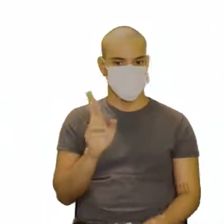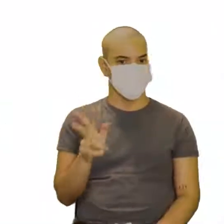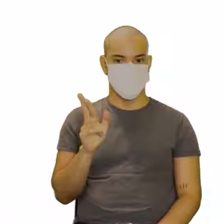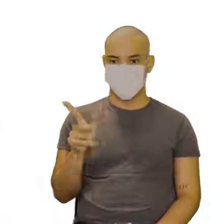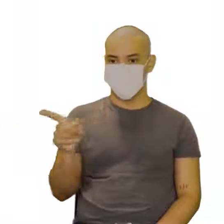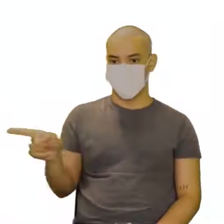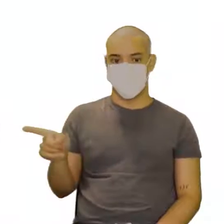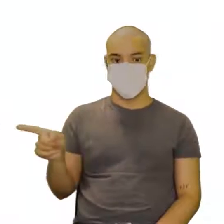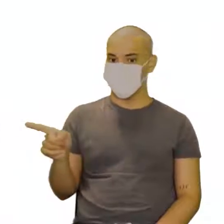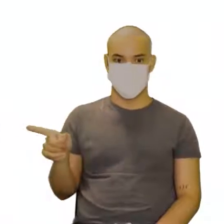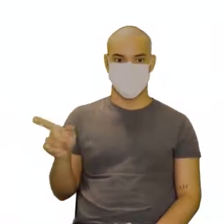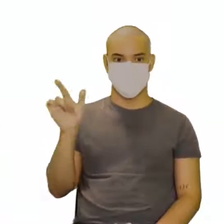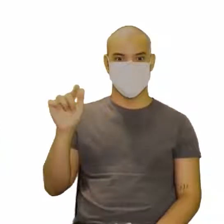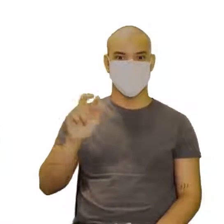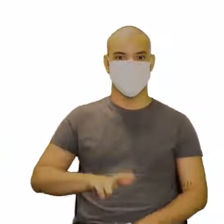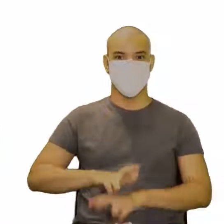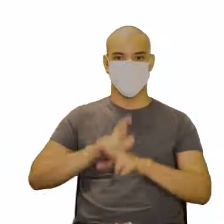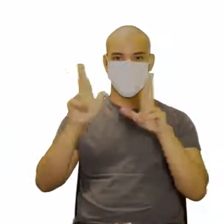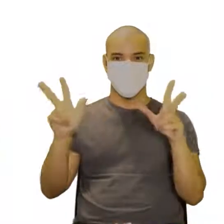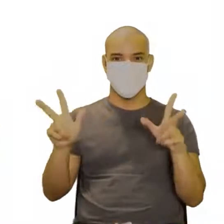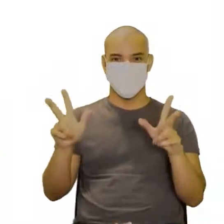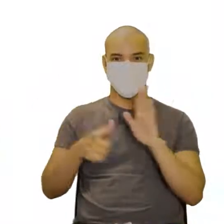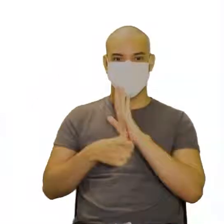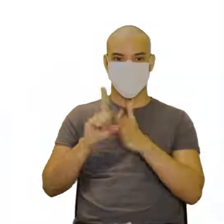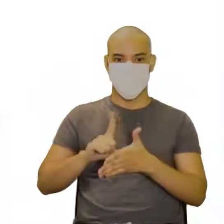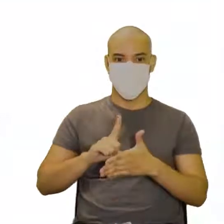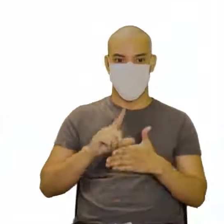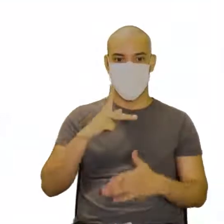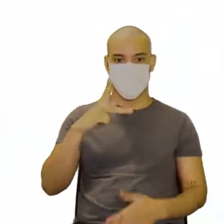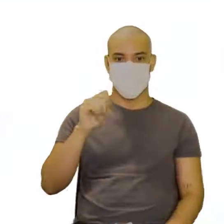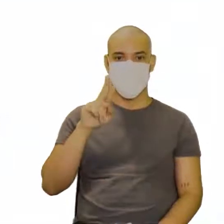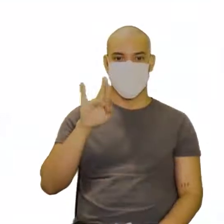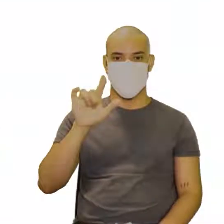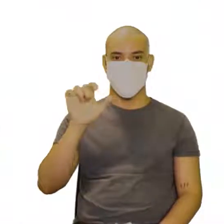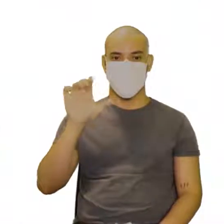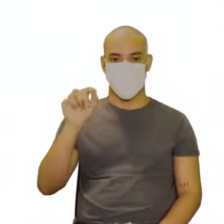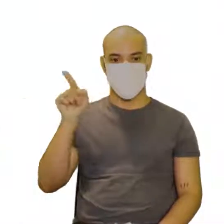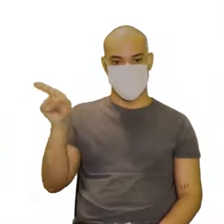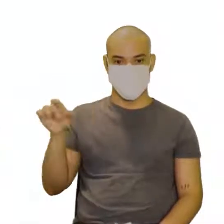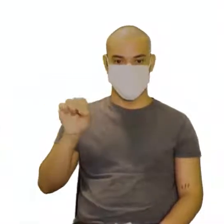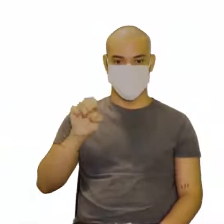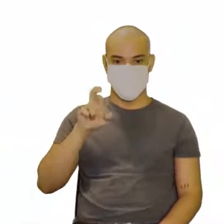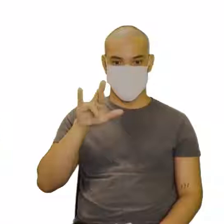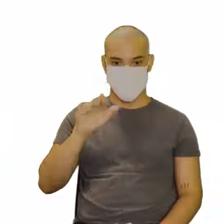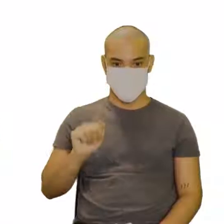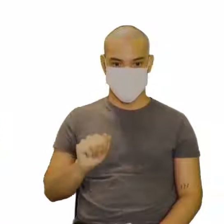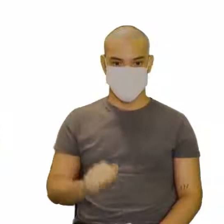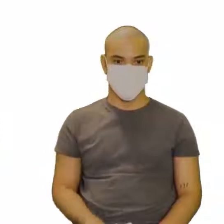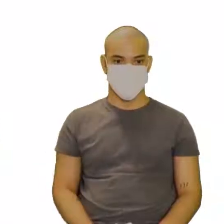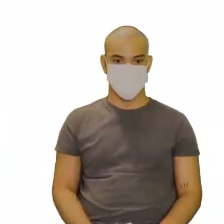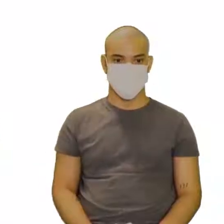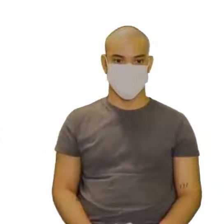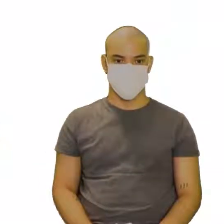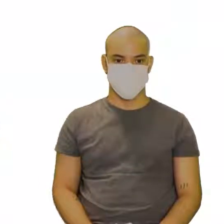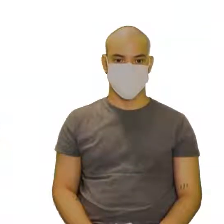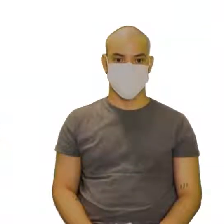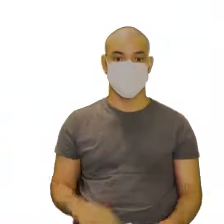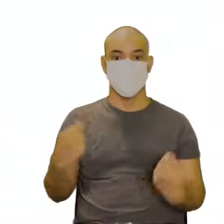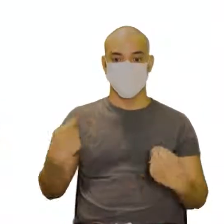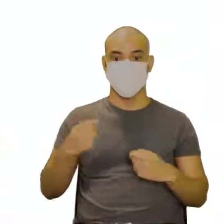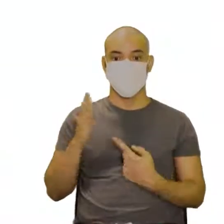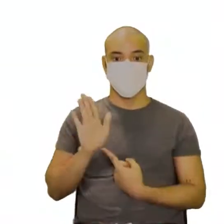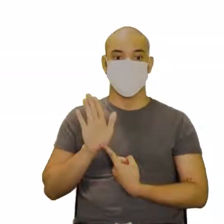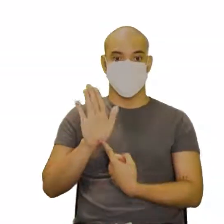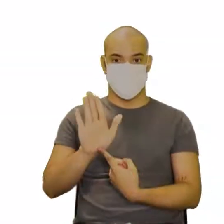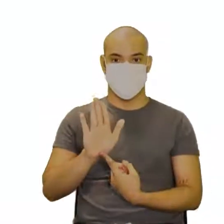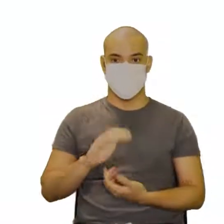é série, não é a mesma, eu tenho que determinar, ok? Então aqui eu tenho A e aqui eu tenho B, tá? Eu tenho que determinar porque